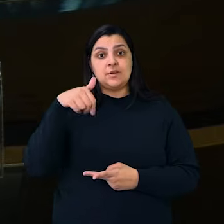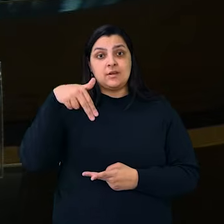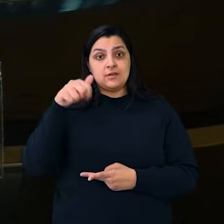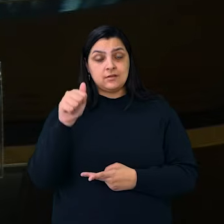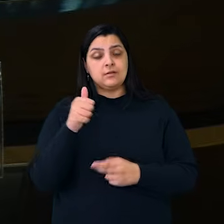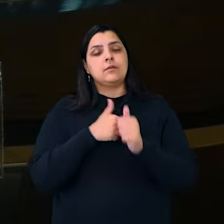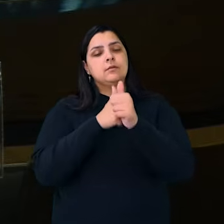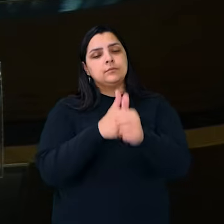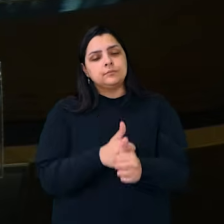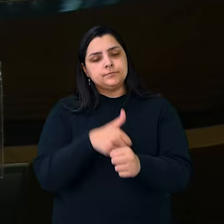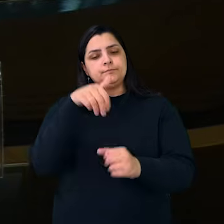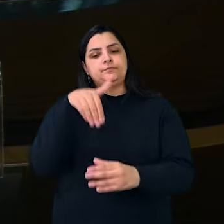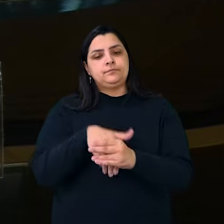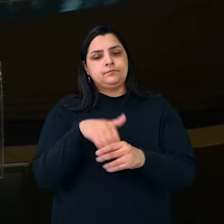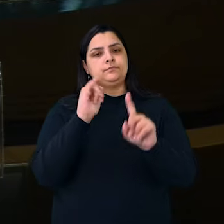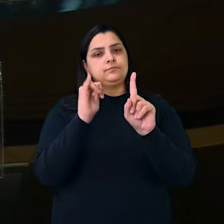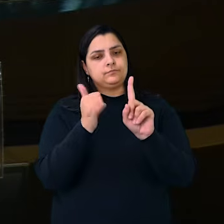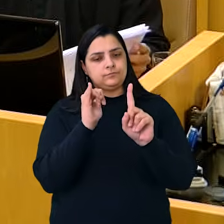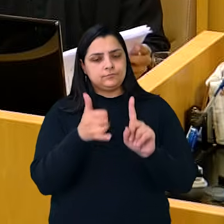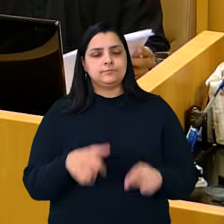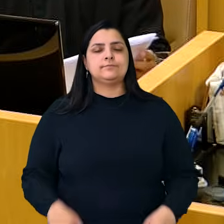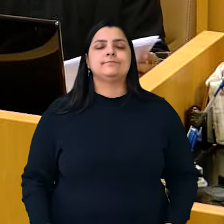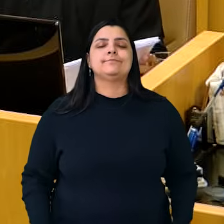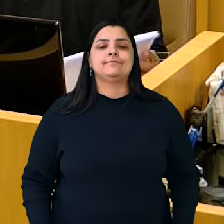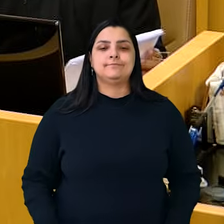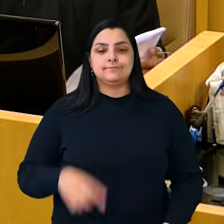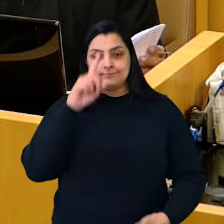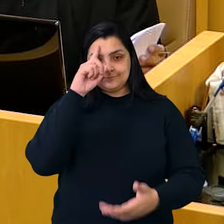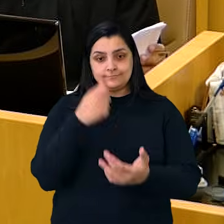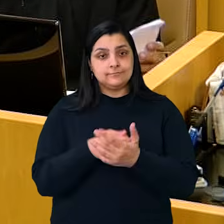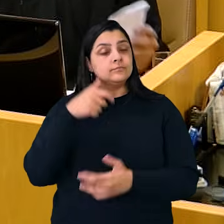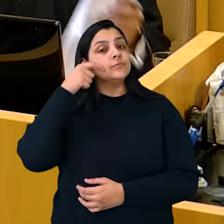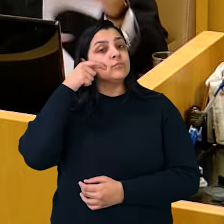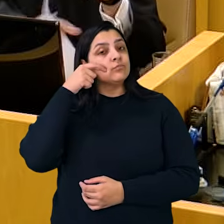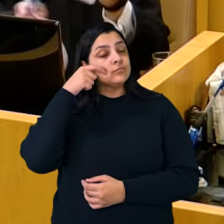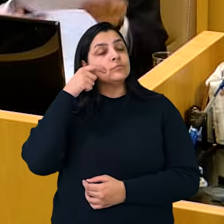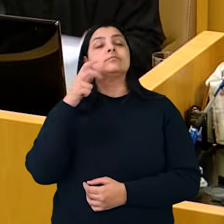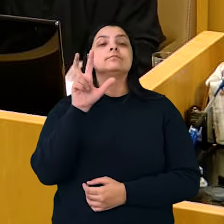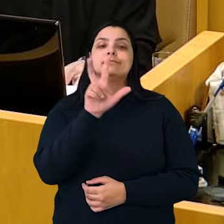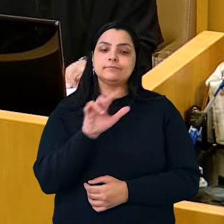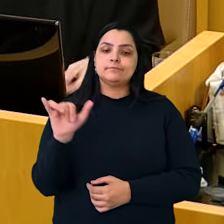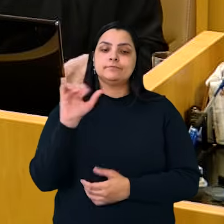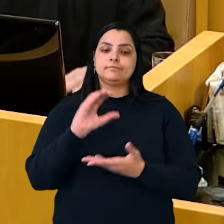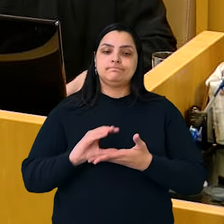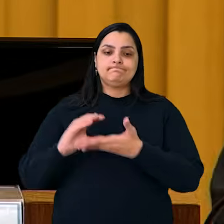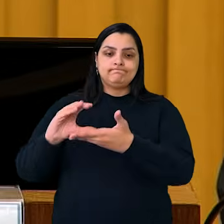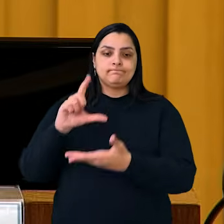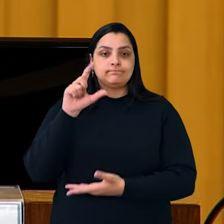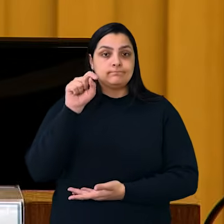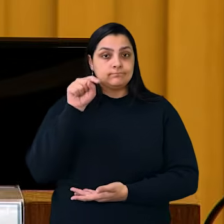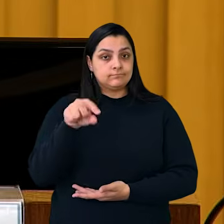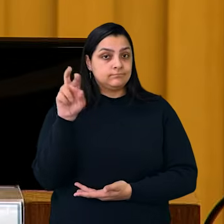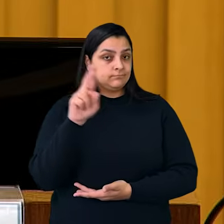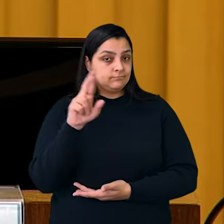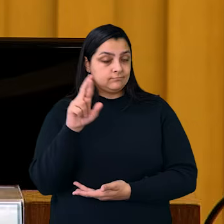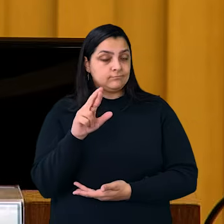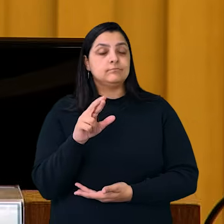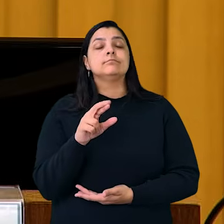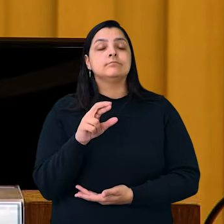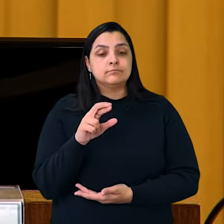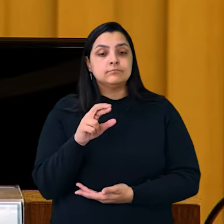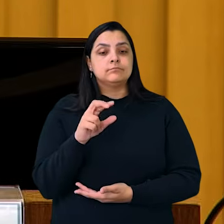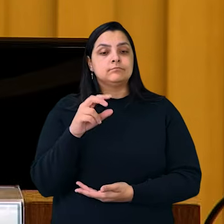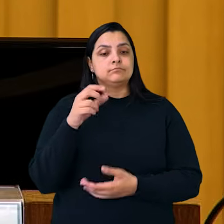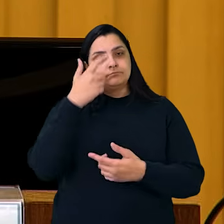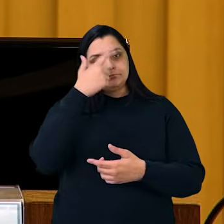Liana Scheibe, acompanharam o voto da relatora. Com a decisão, a operadora de telemarketing deve receber R$10 mil de